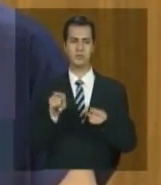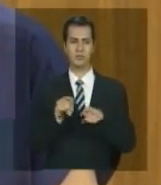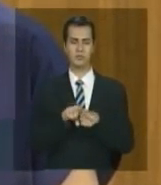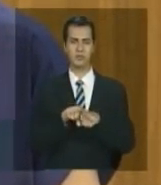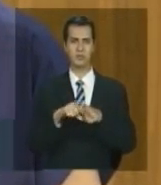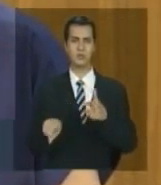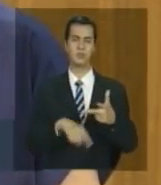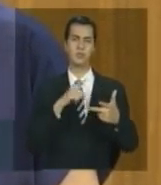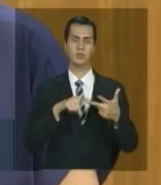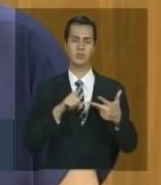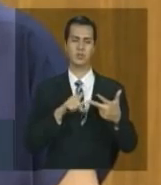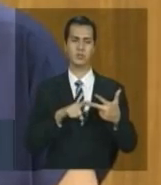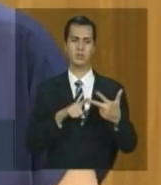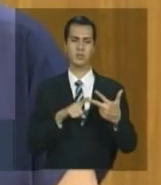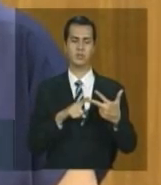Tata,